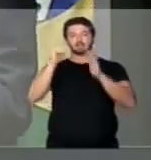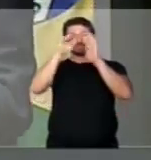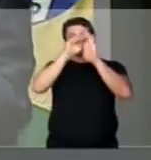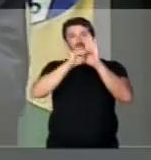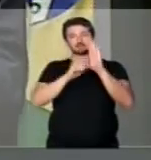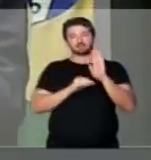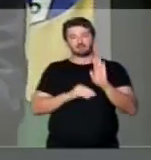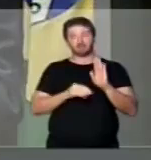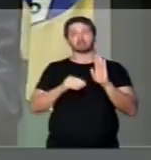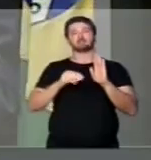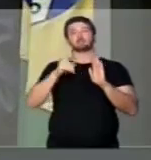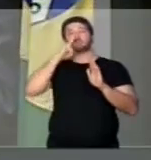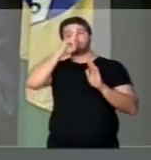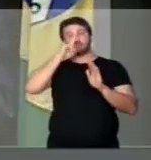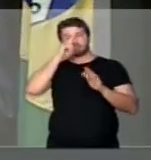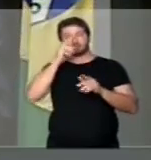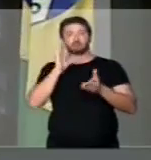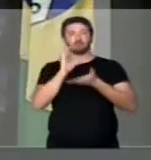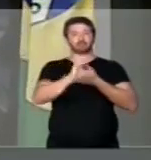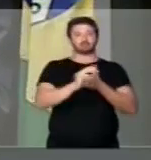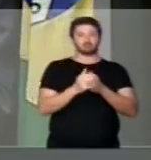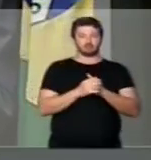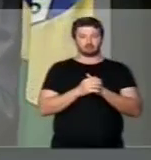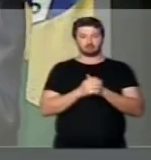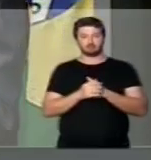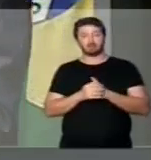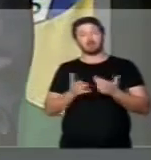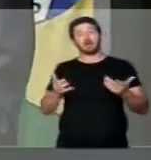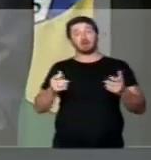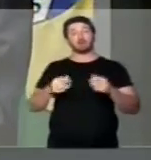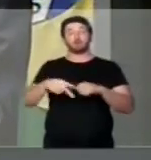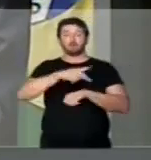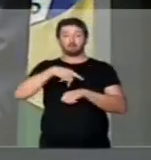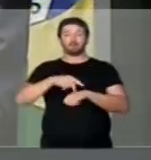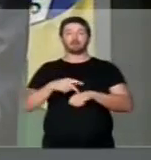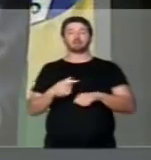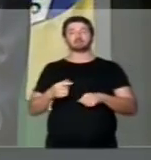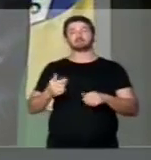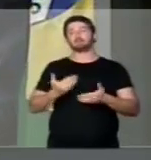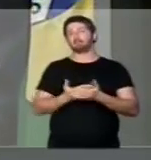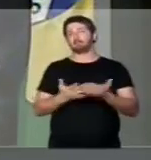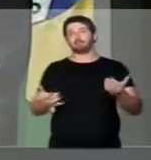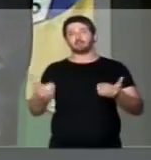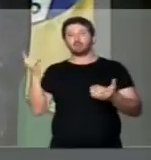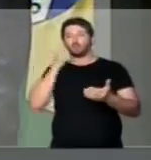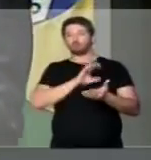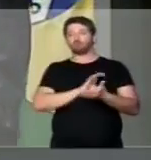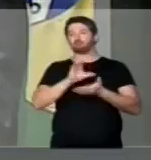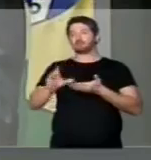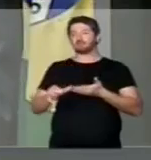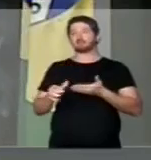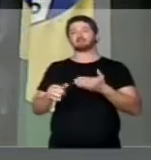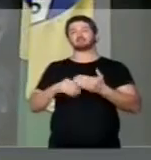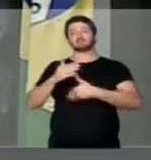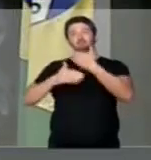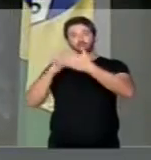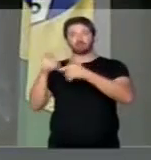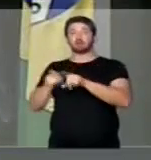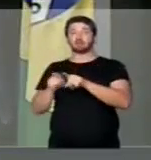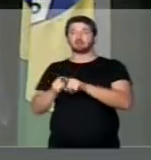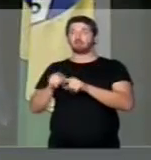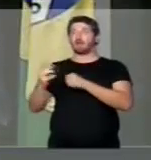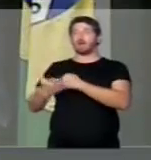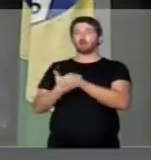que afetou a capacidade do Estado Nacional de se financiar e, é claro, também de